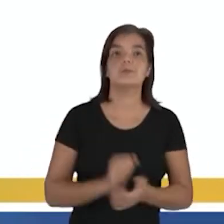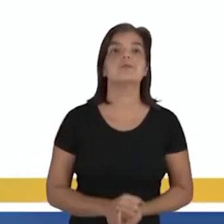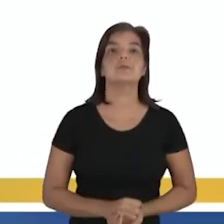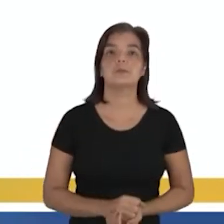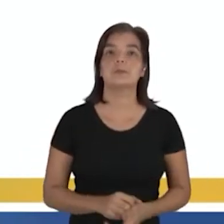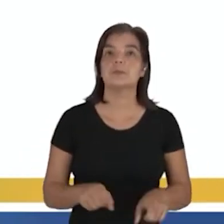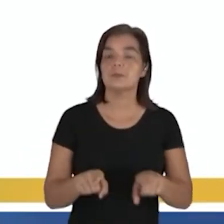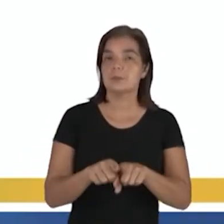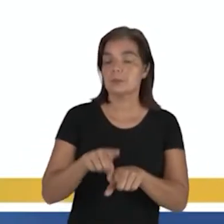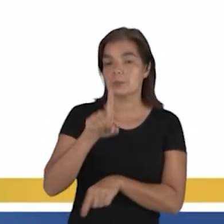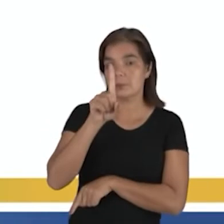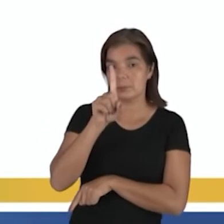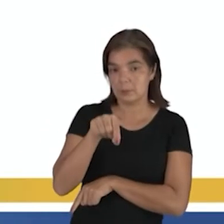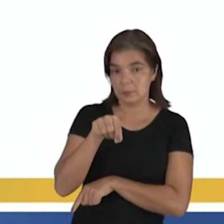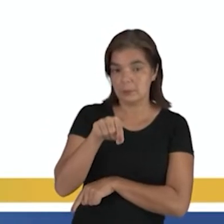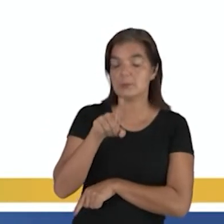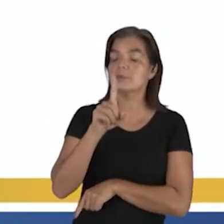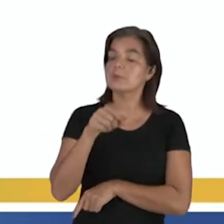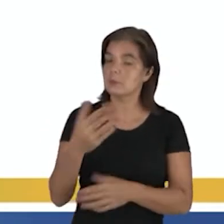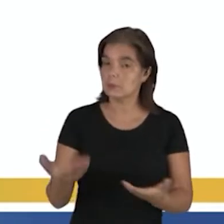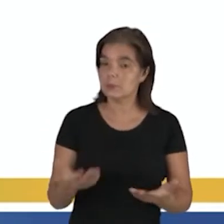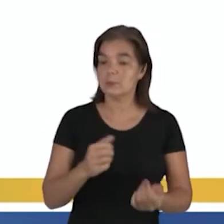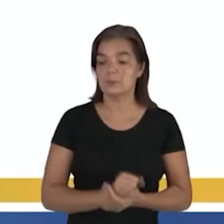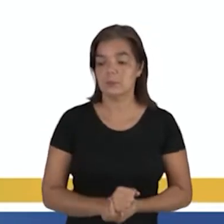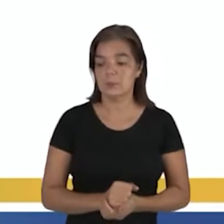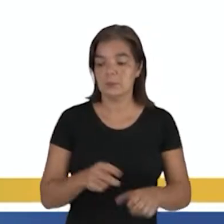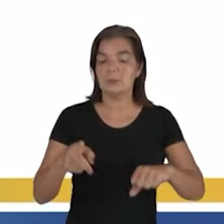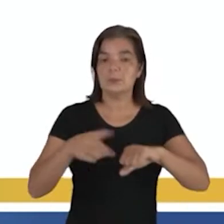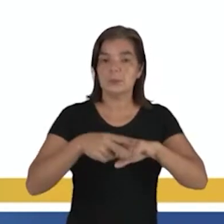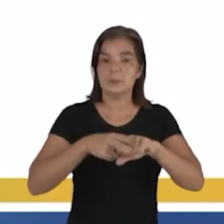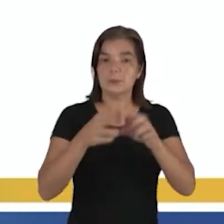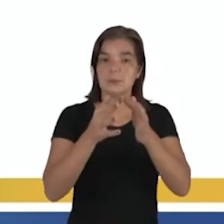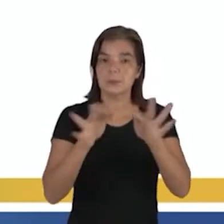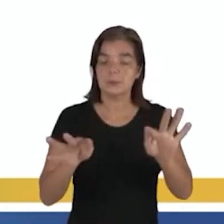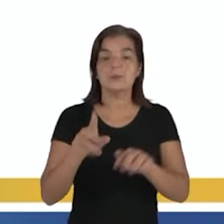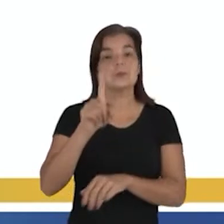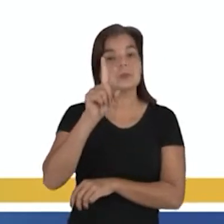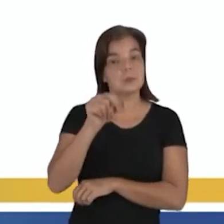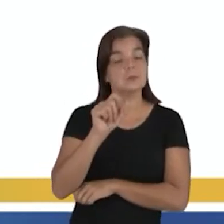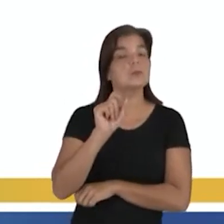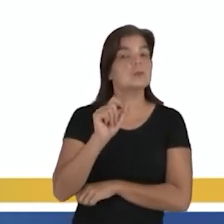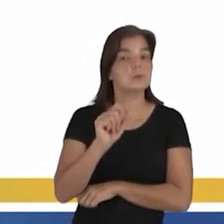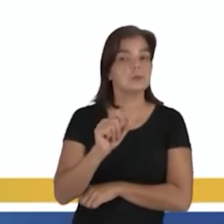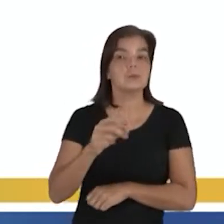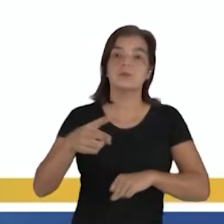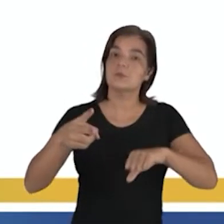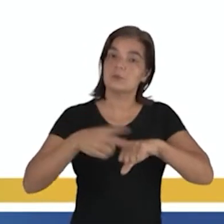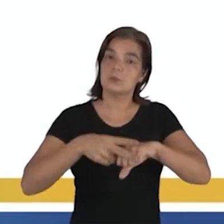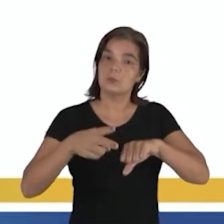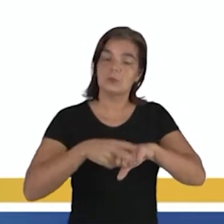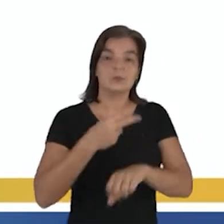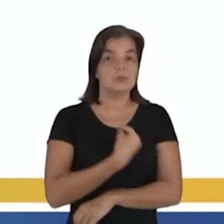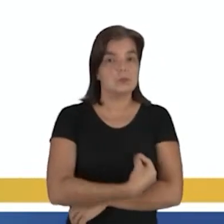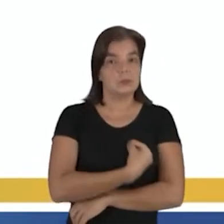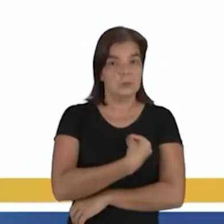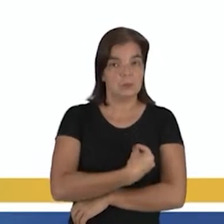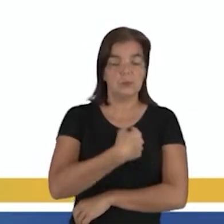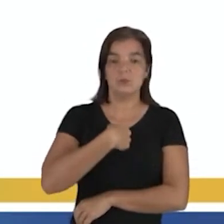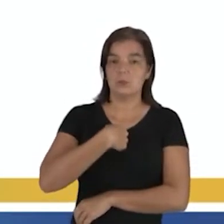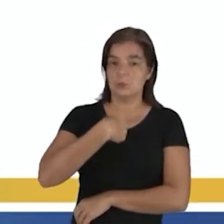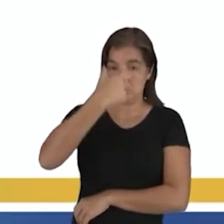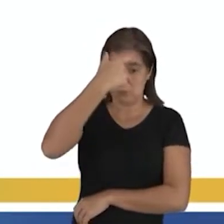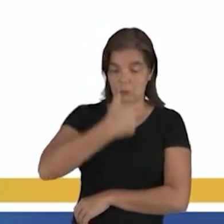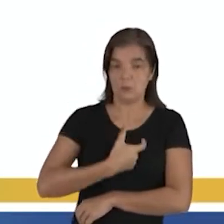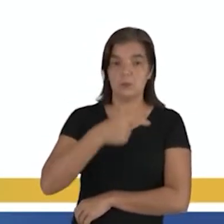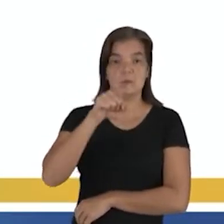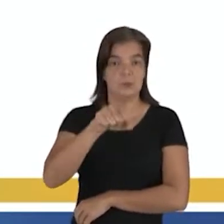é. É a forma verbal da frase. A forma verbal é, gente, vem do verbo ser. Eu sou,